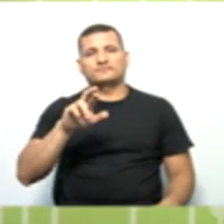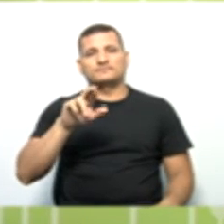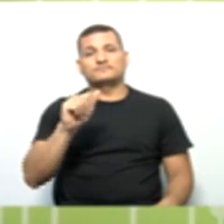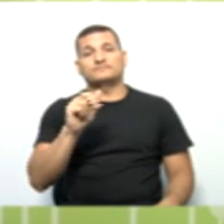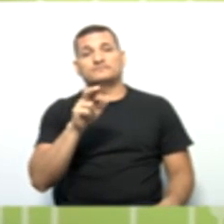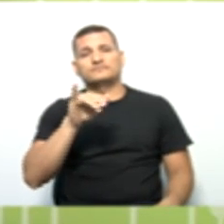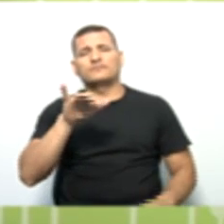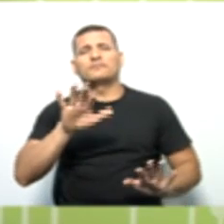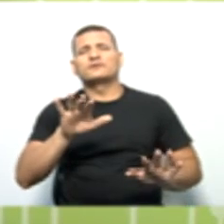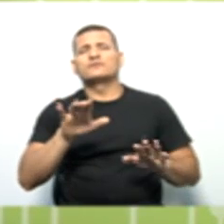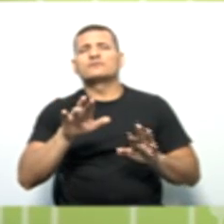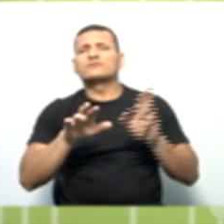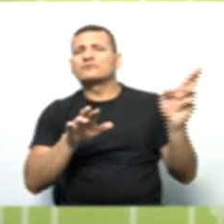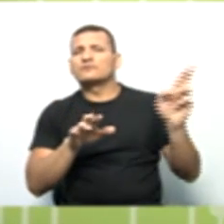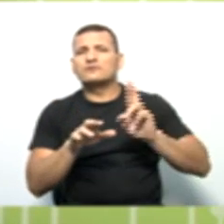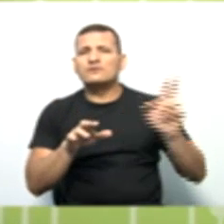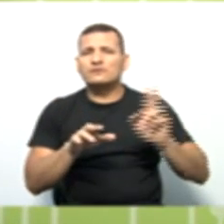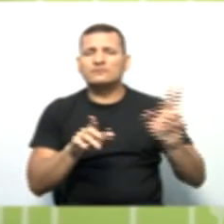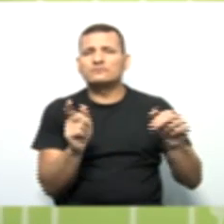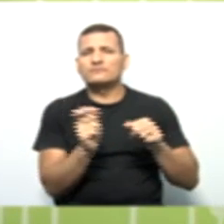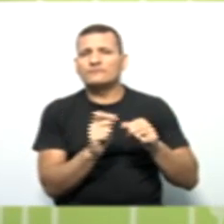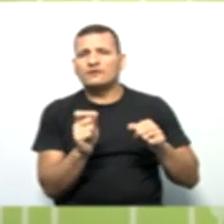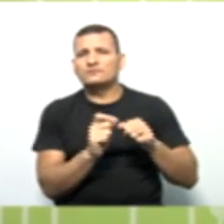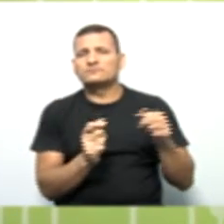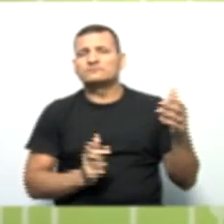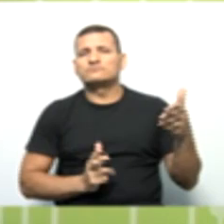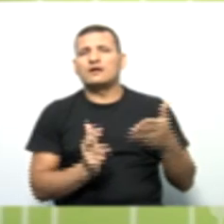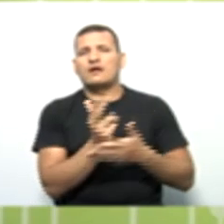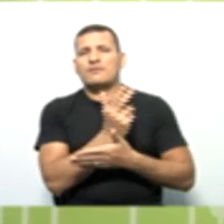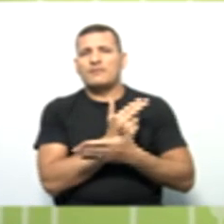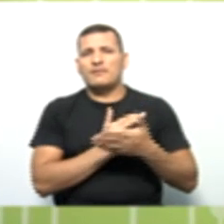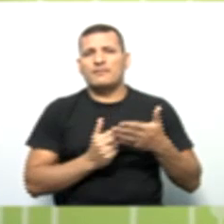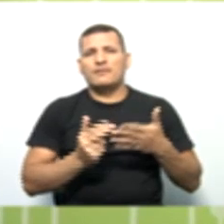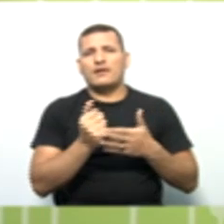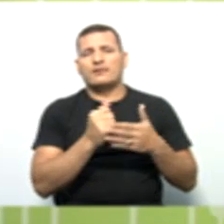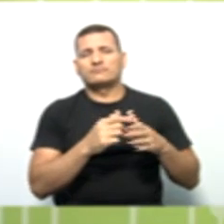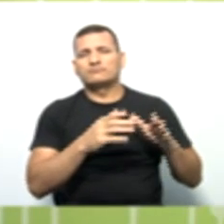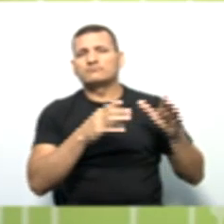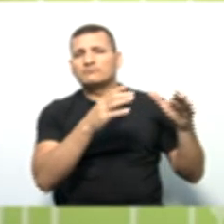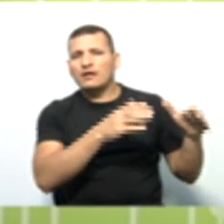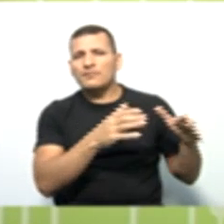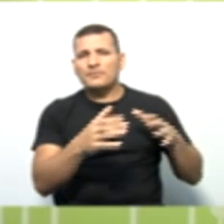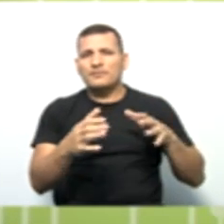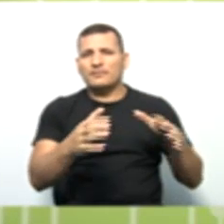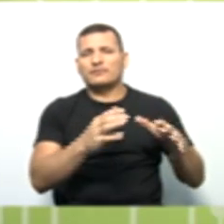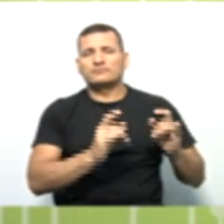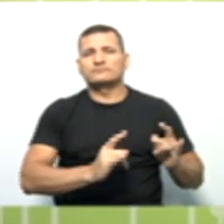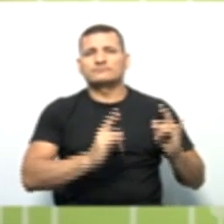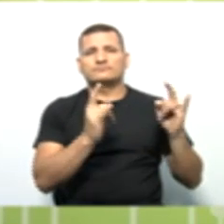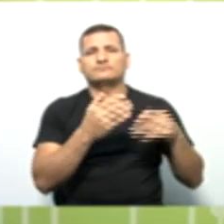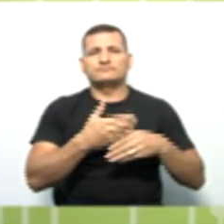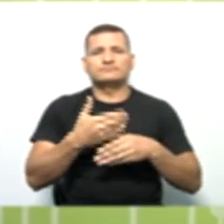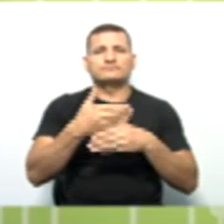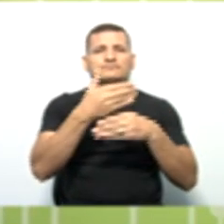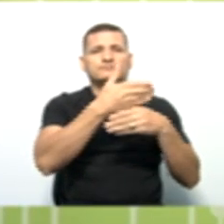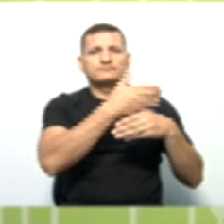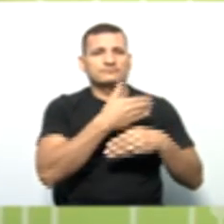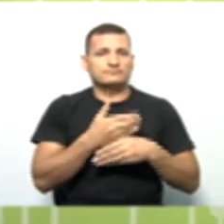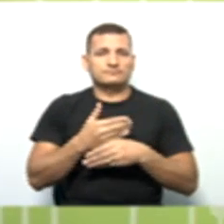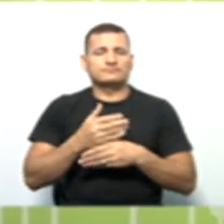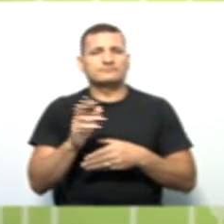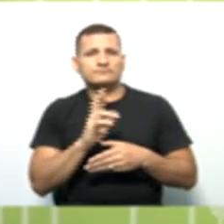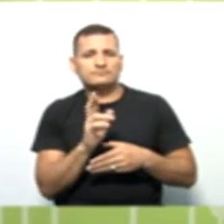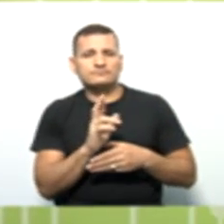realmente projeta aquela casa? Quem é que vai dizer onde que a parede tem que ser levantada, qual a altura daquela parede,